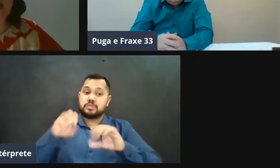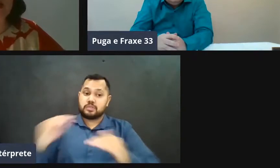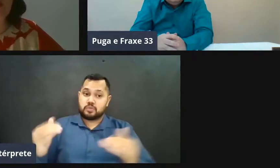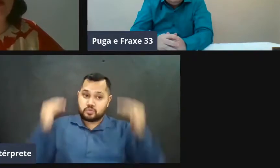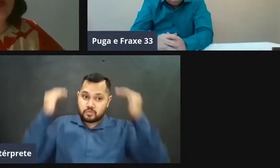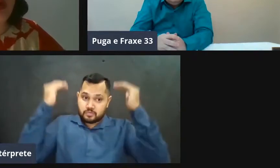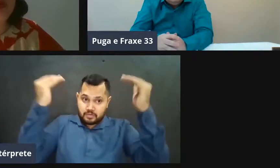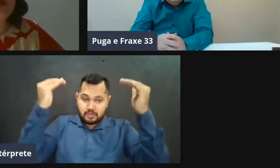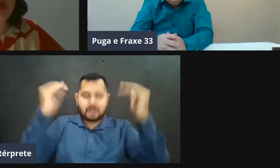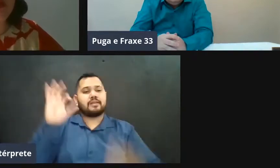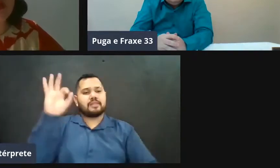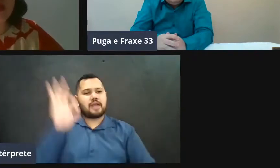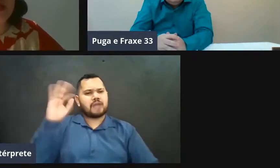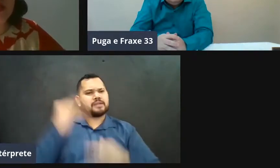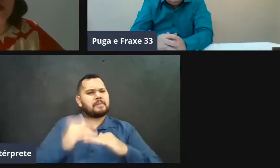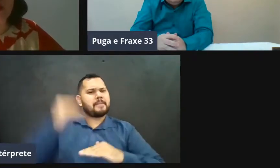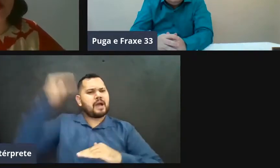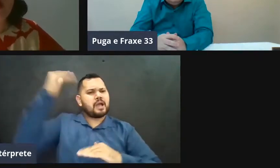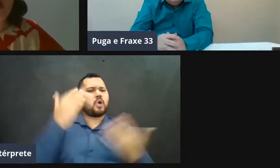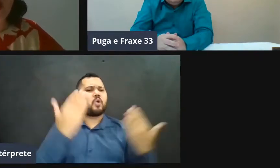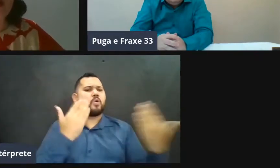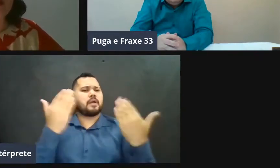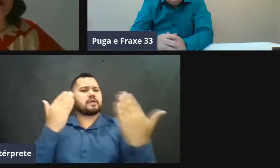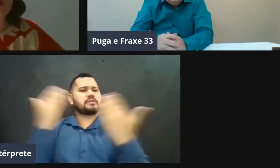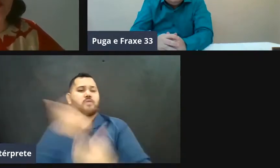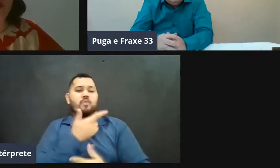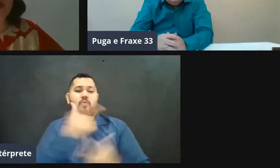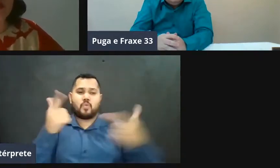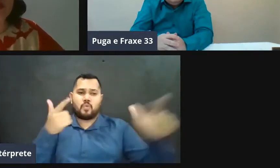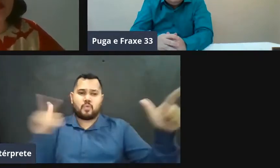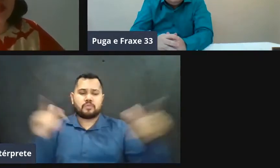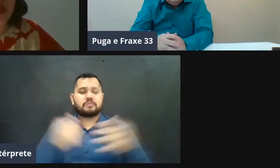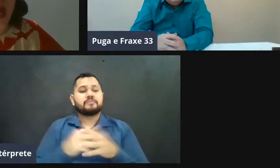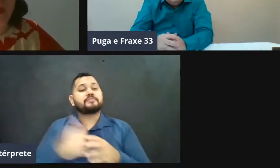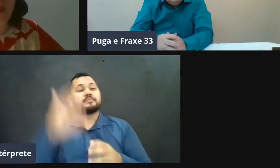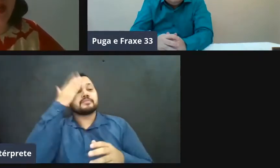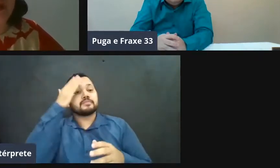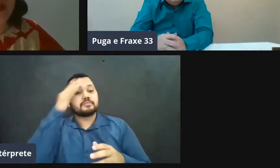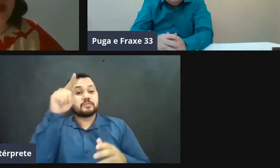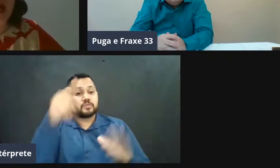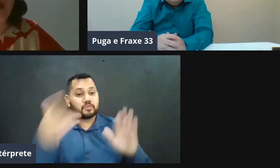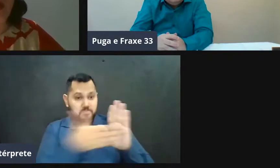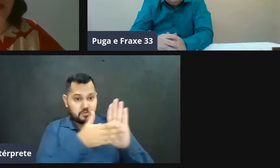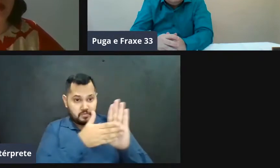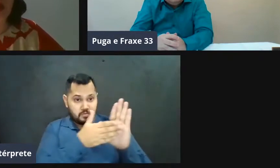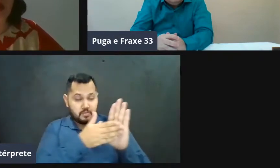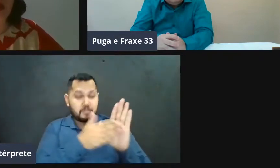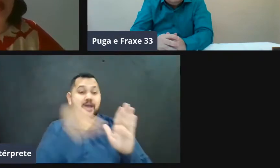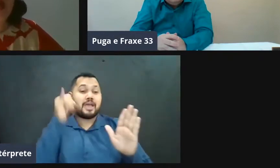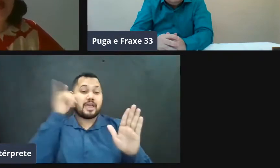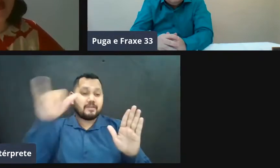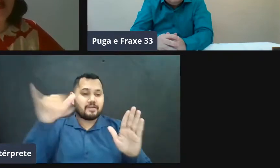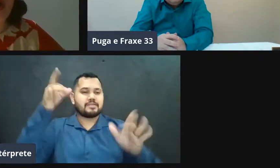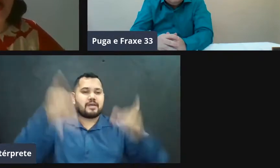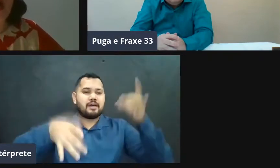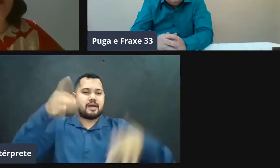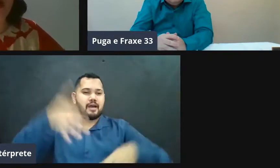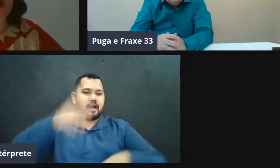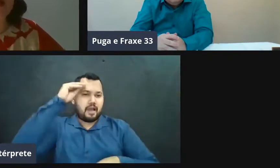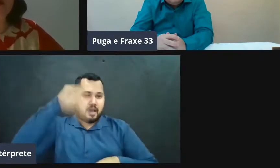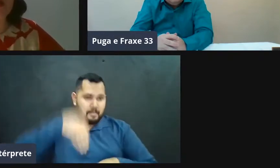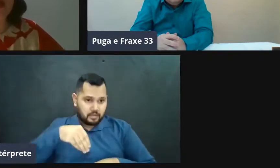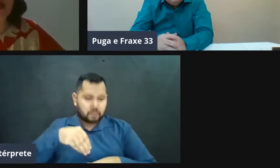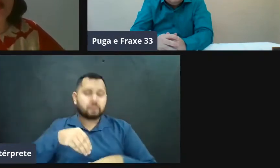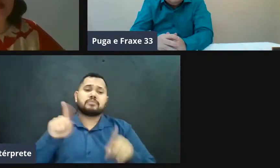taxa em relação aos outros níveis de ensino. Quais são as propostas da sua chapa para evitar o abandono e melhorar